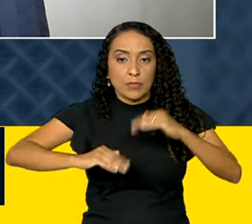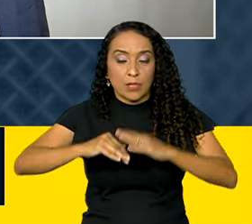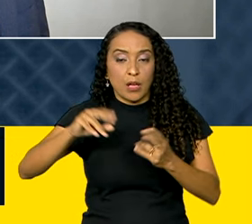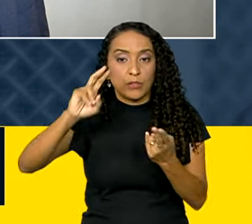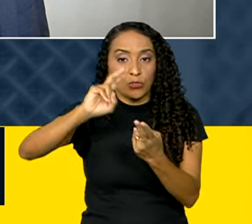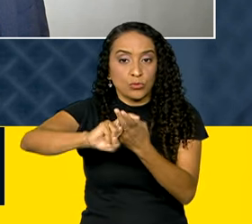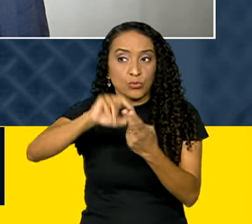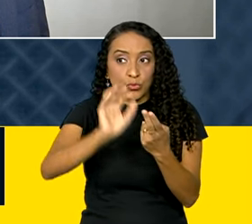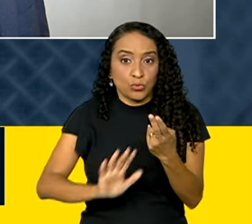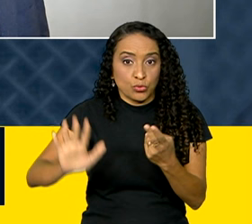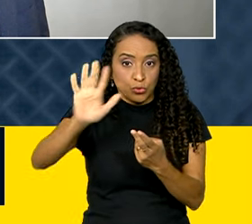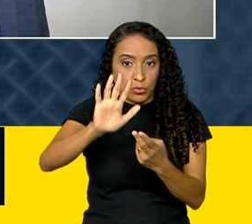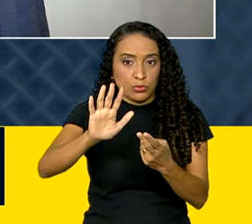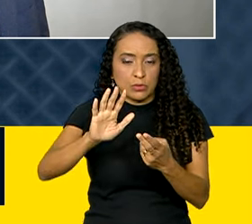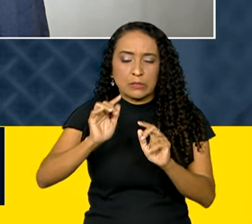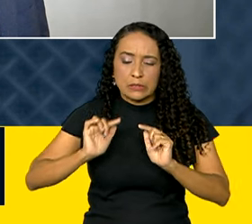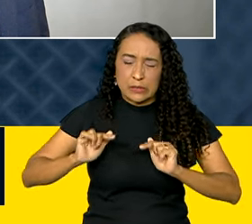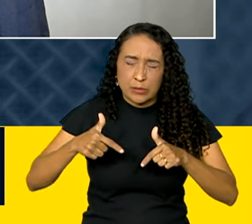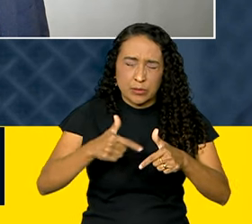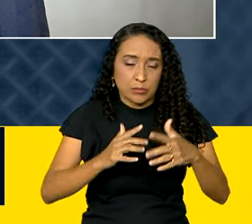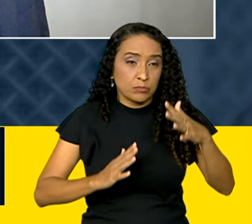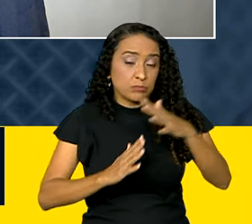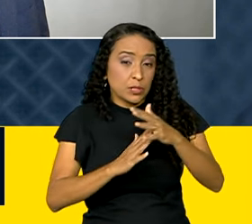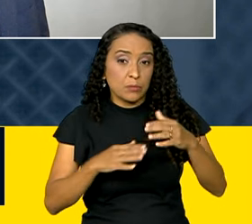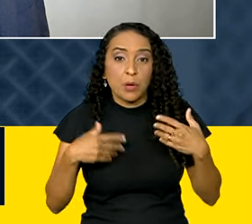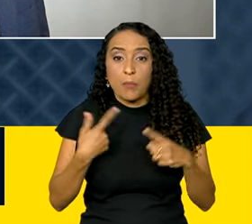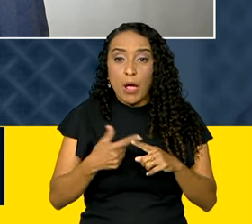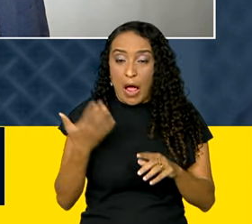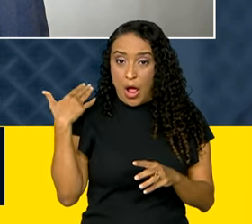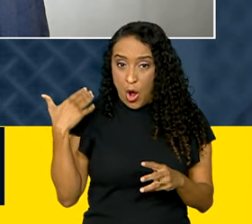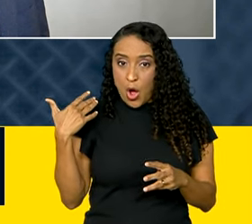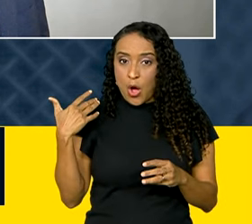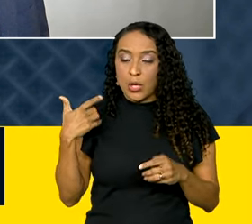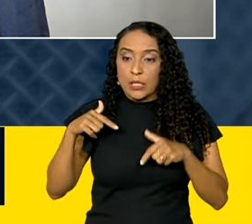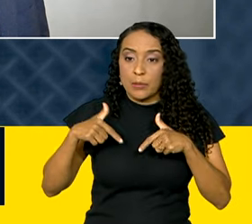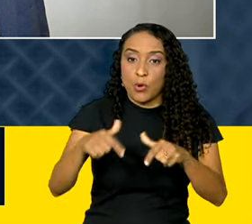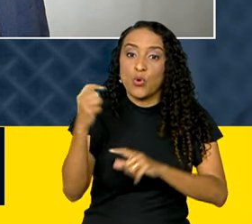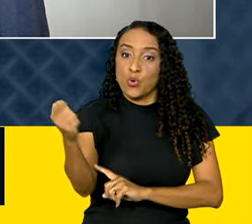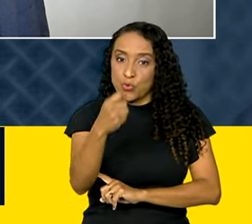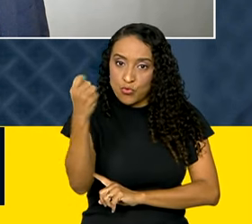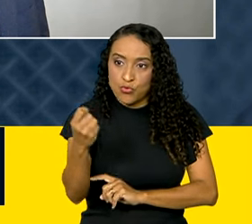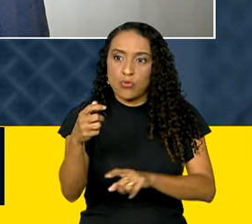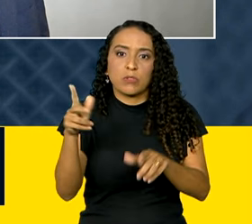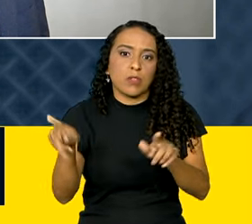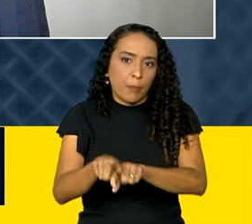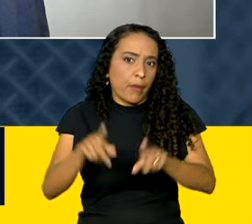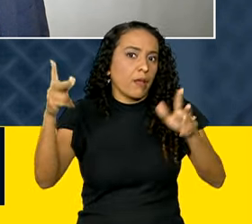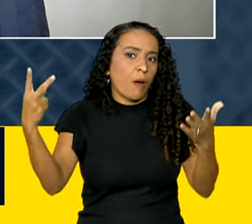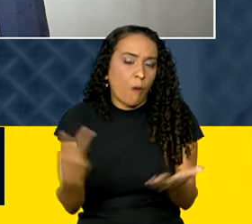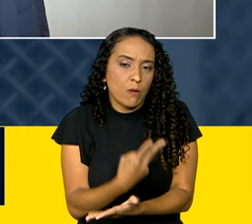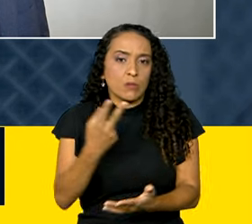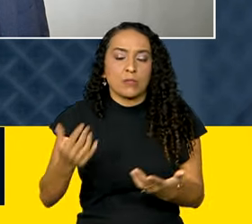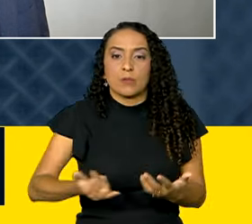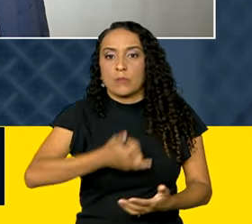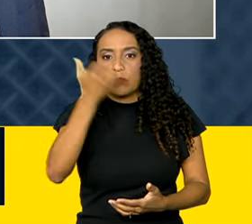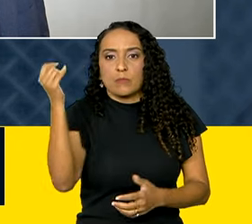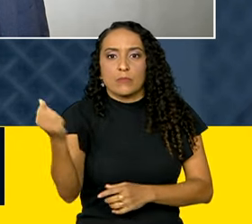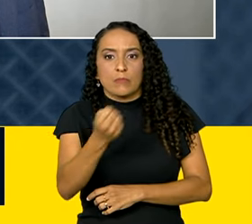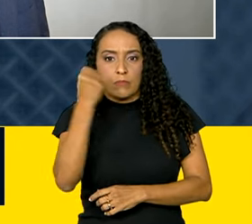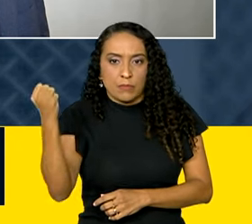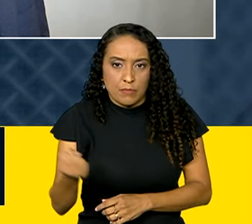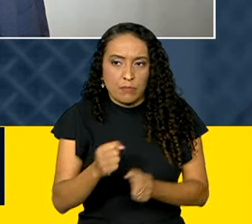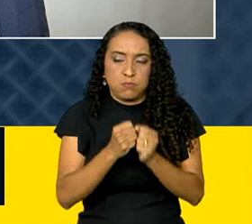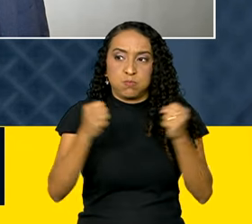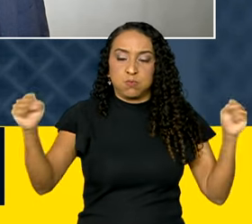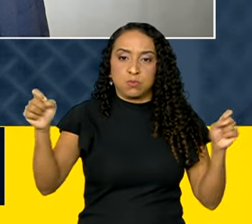está atuando em situações extremas. Há pouco tempo atuamos no Rio Grande do Sul, né, um evento também de grandes proporções,